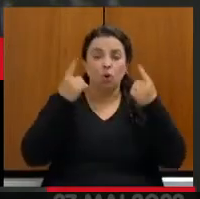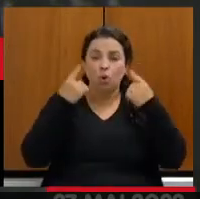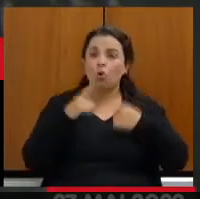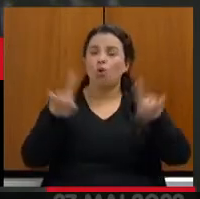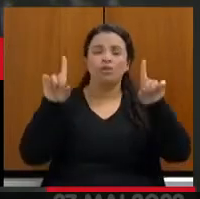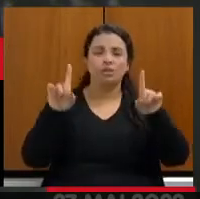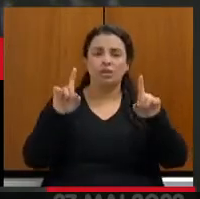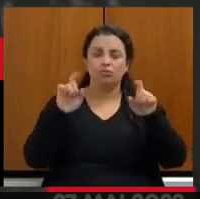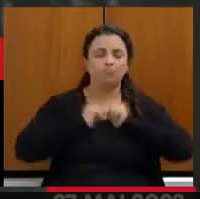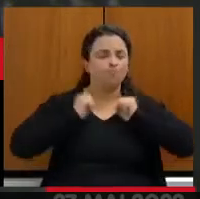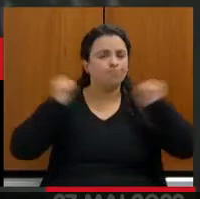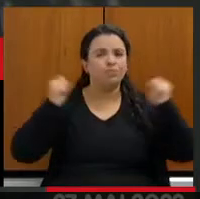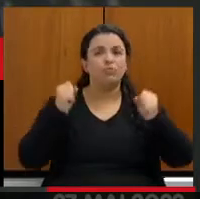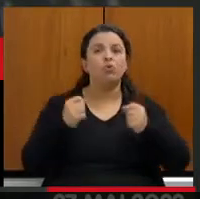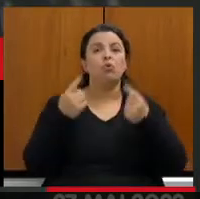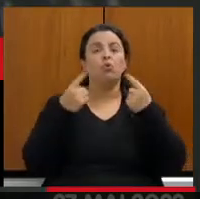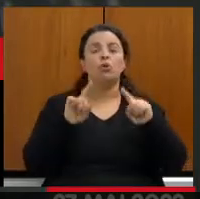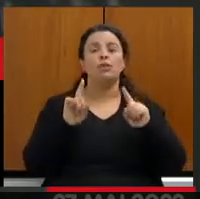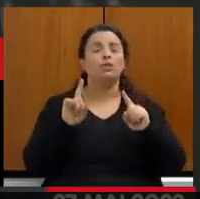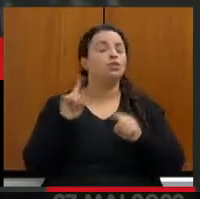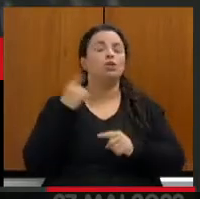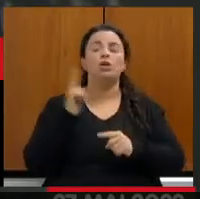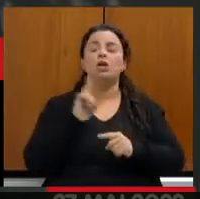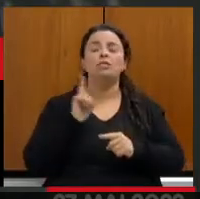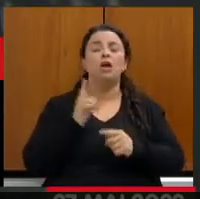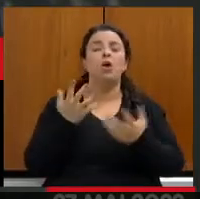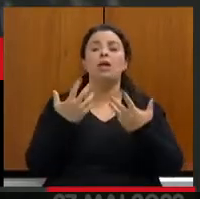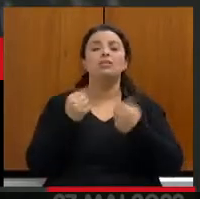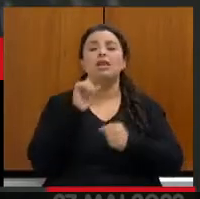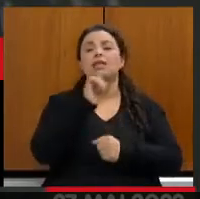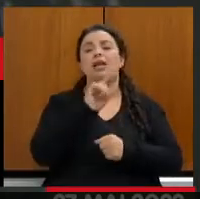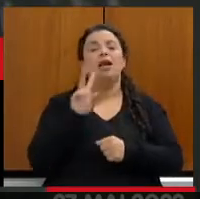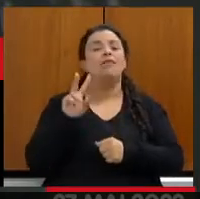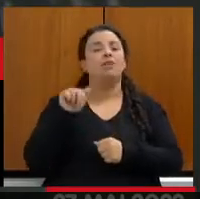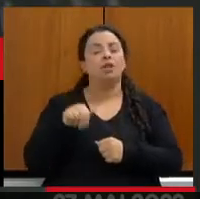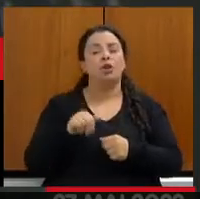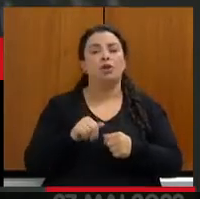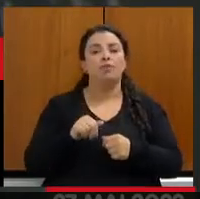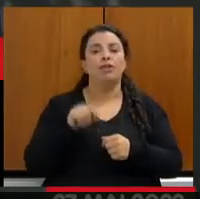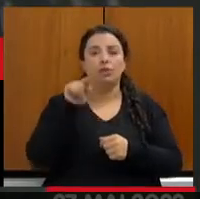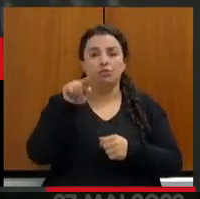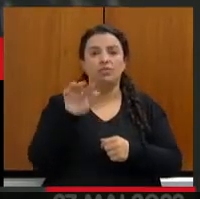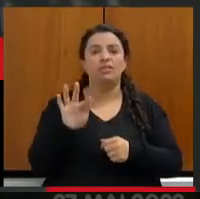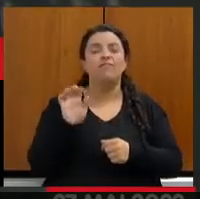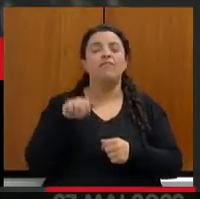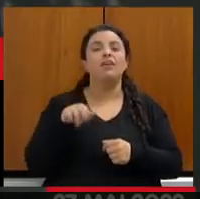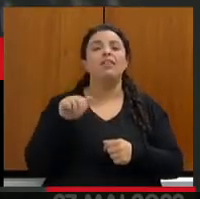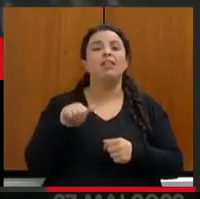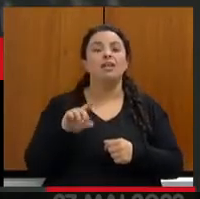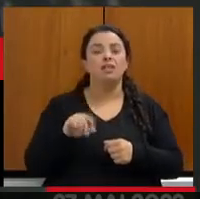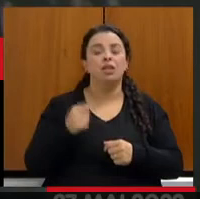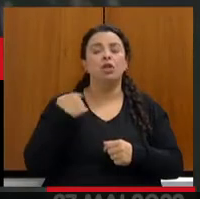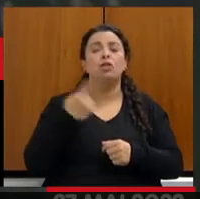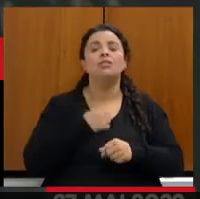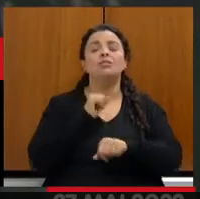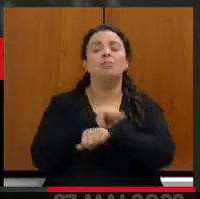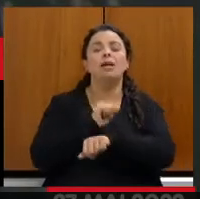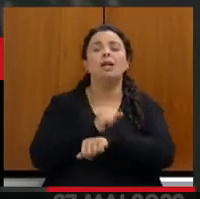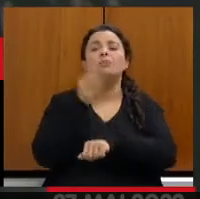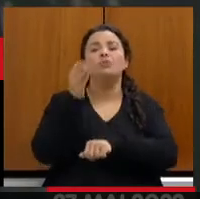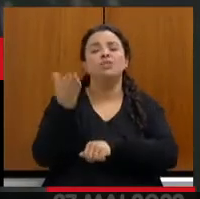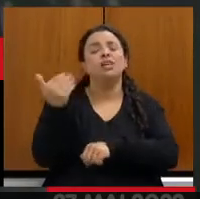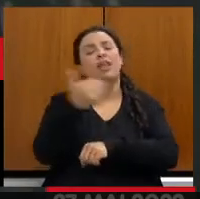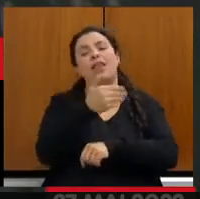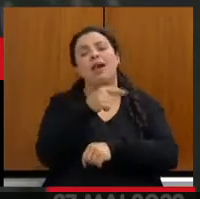aceitamos lá em Venda Nova e esperamos você Fernanda Fernandes porque